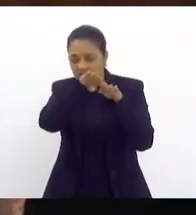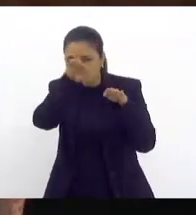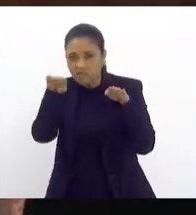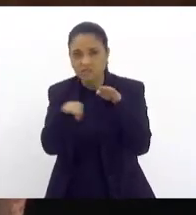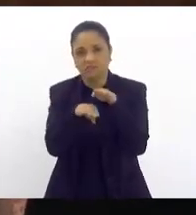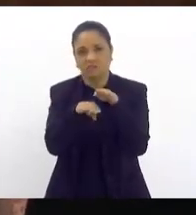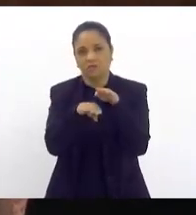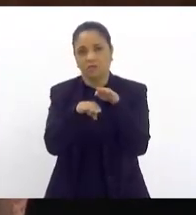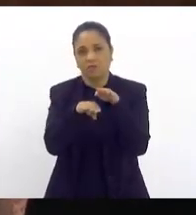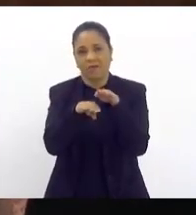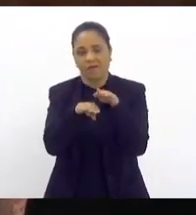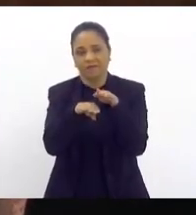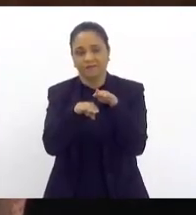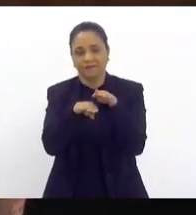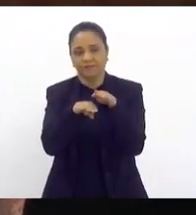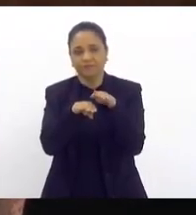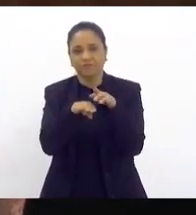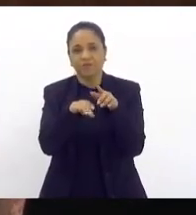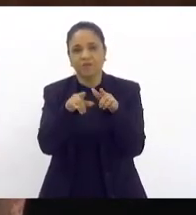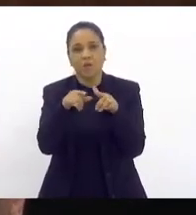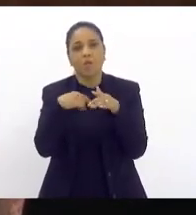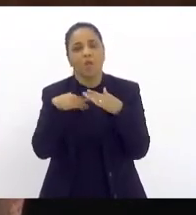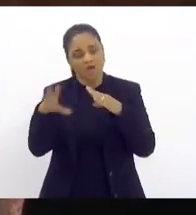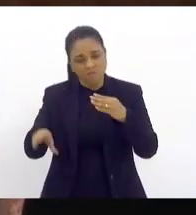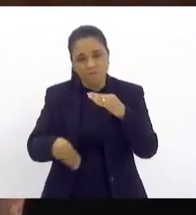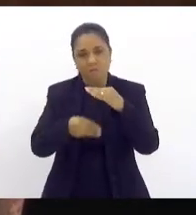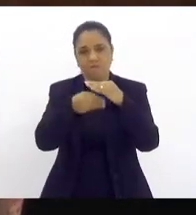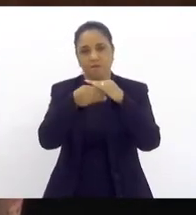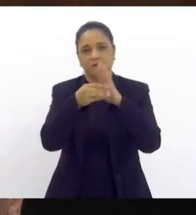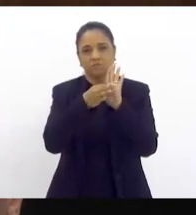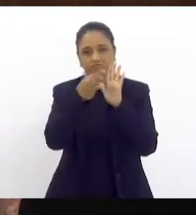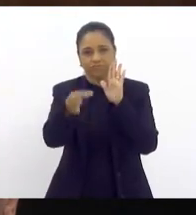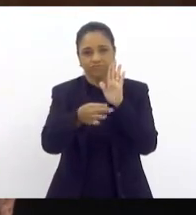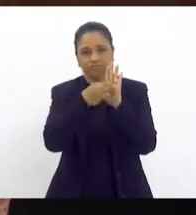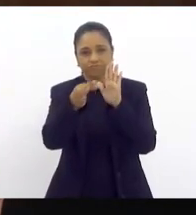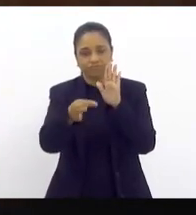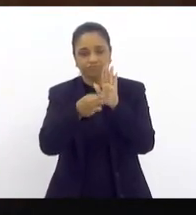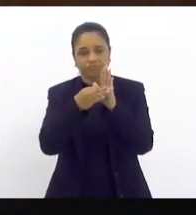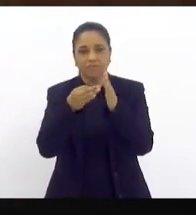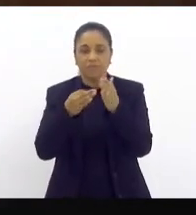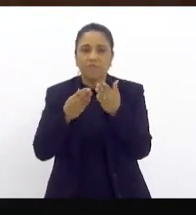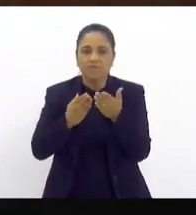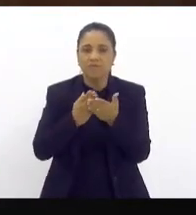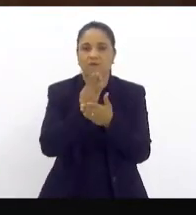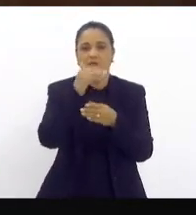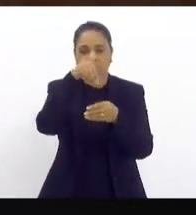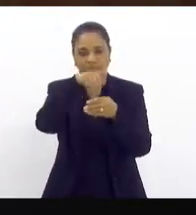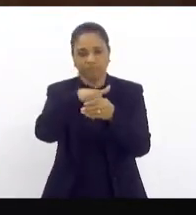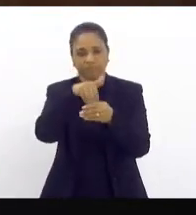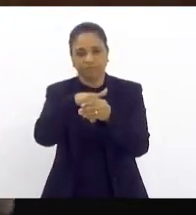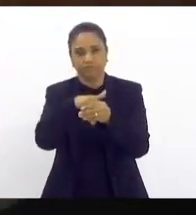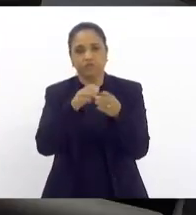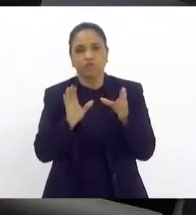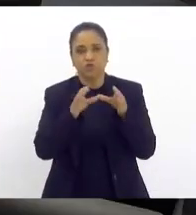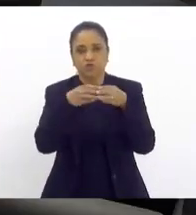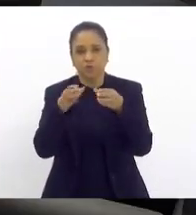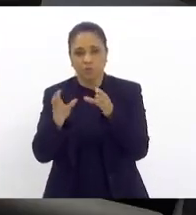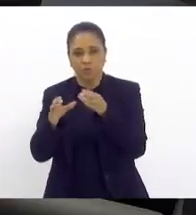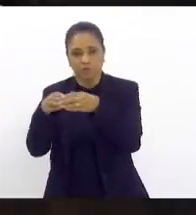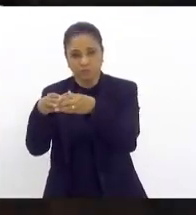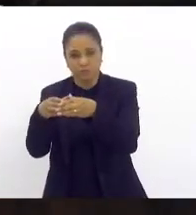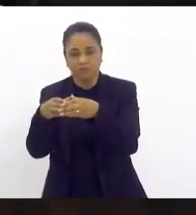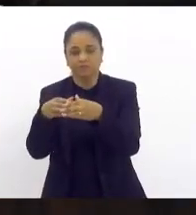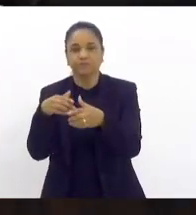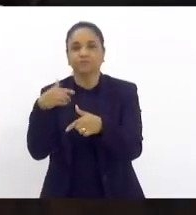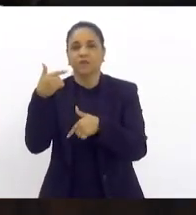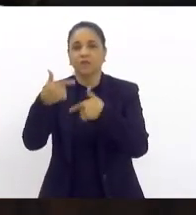Presidente uma nossa parecer favorável as emendas de plenário e as demais comissões Obrigada trabalho